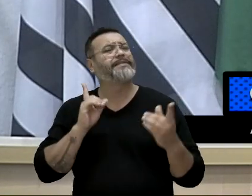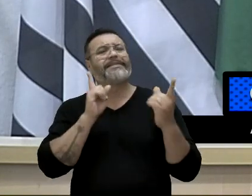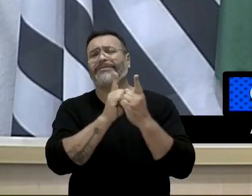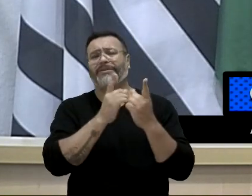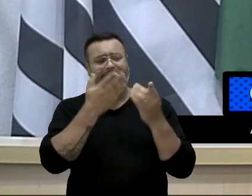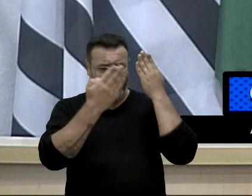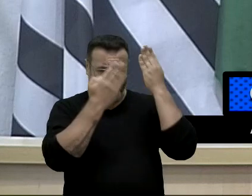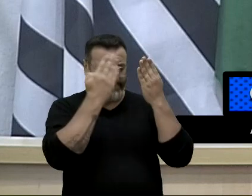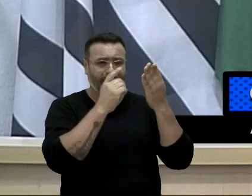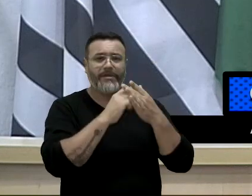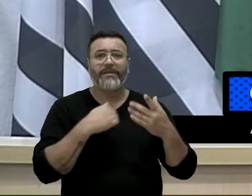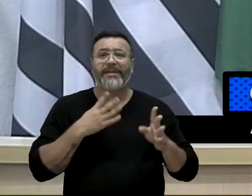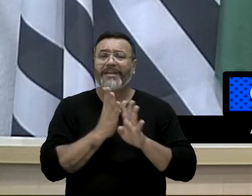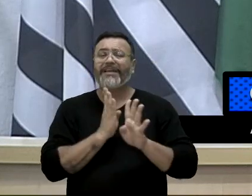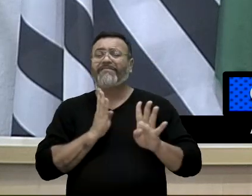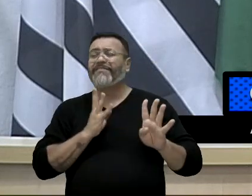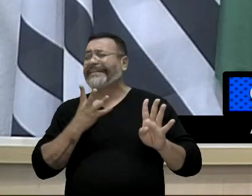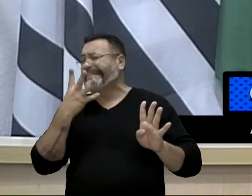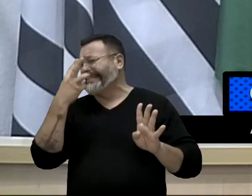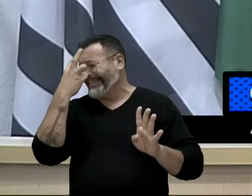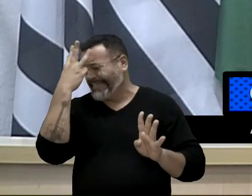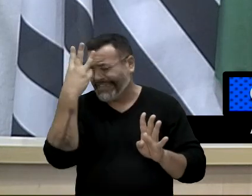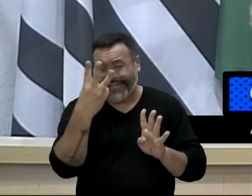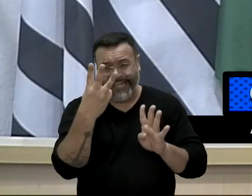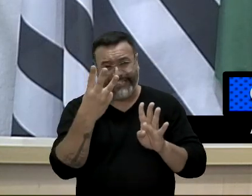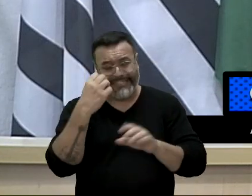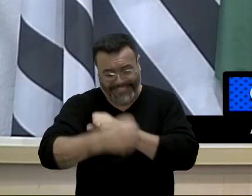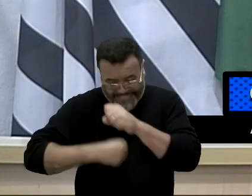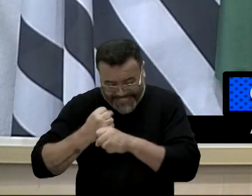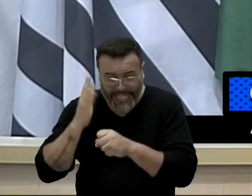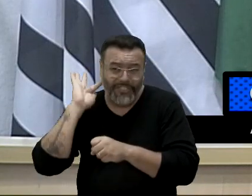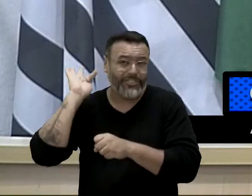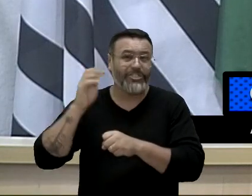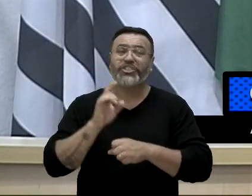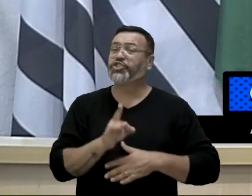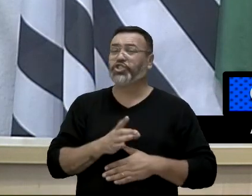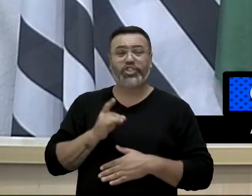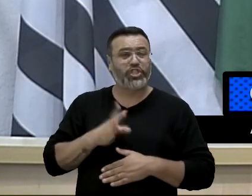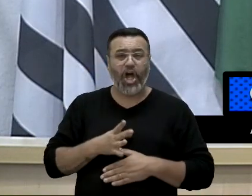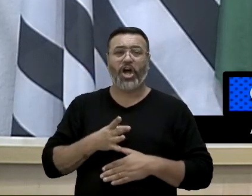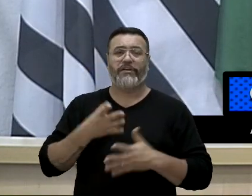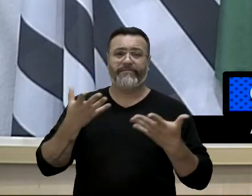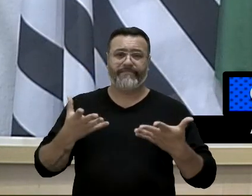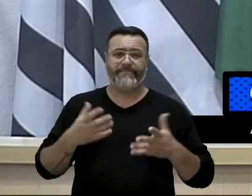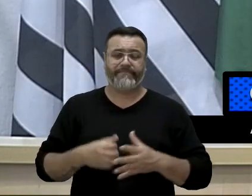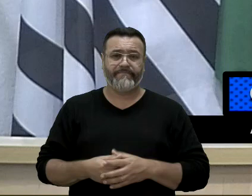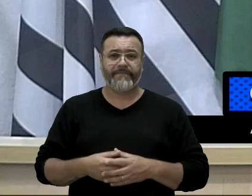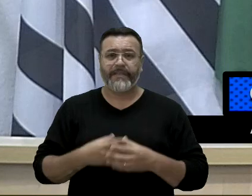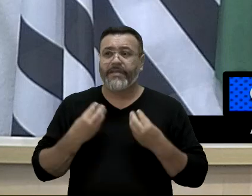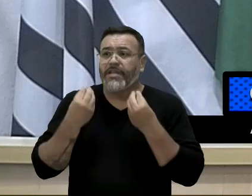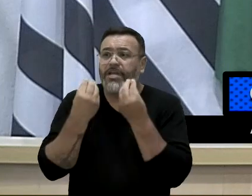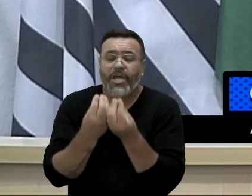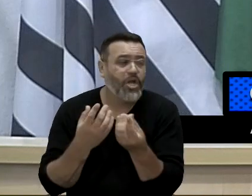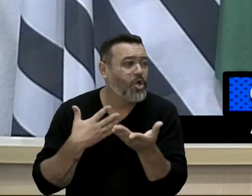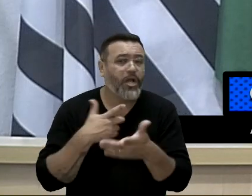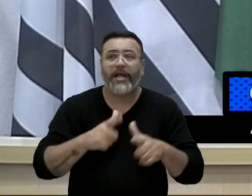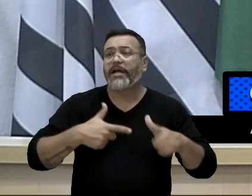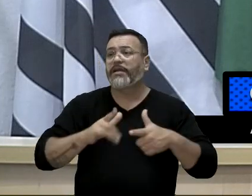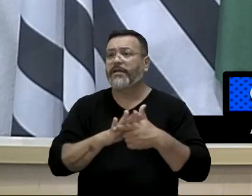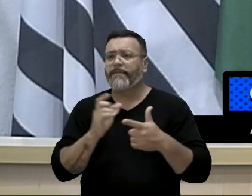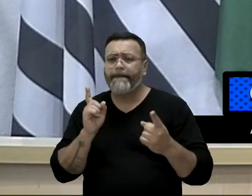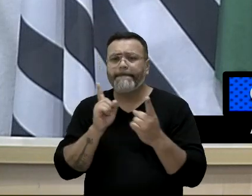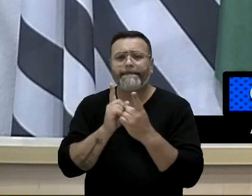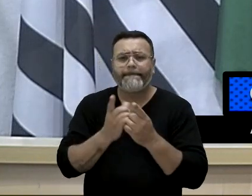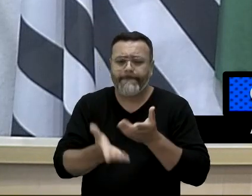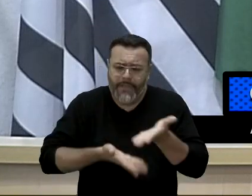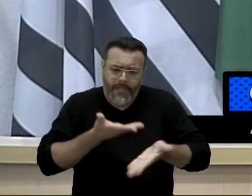fila é demorada, são 3 anos. Por que não usar esses alunos, já começar colocá-los no mercado e eles poderem dar assistência